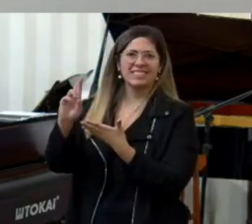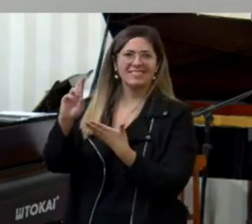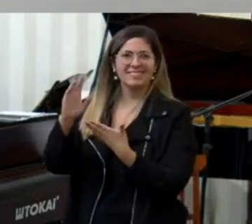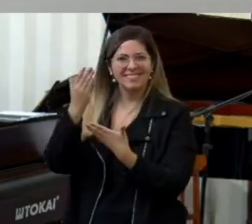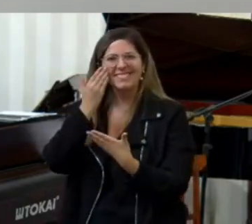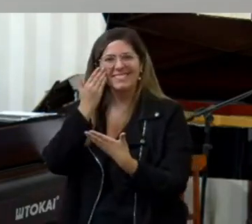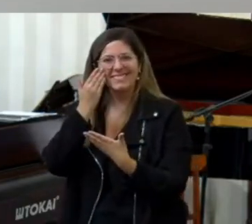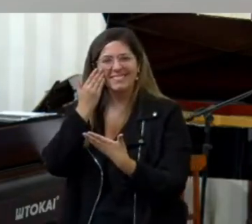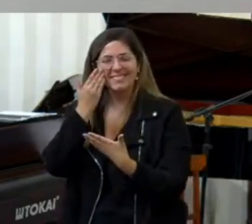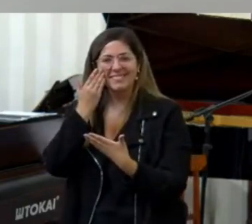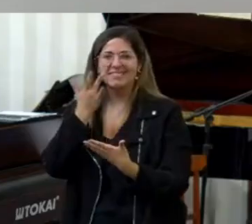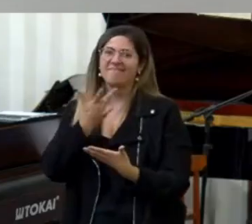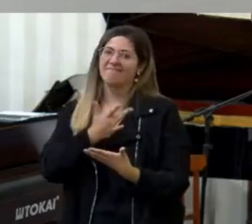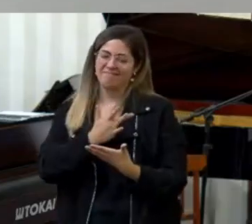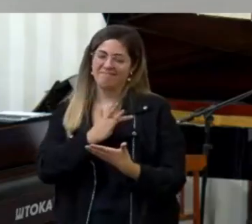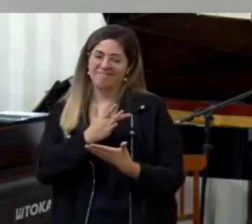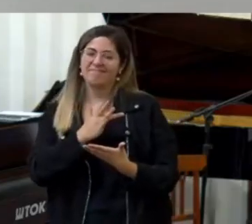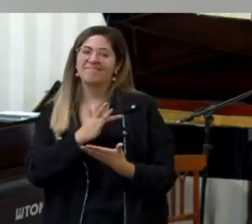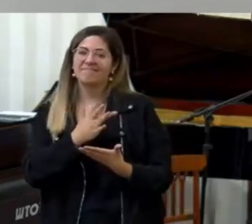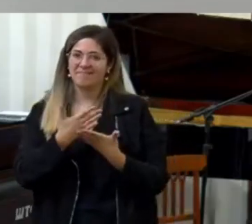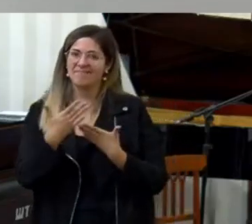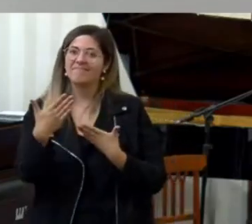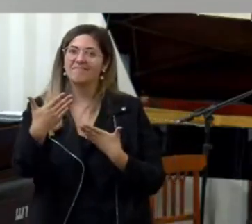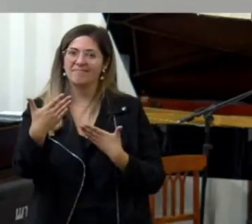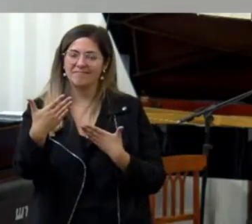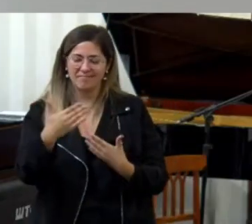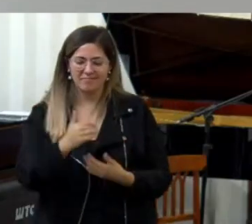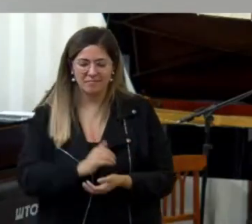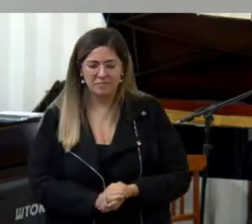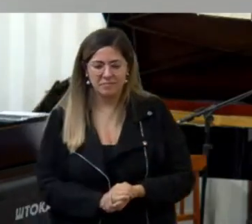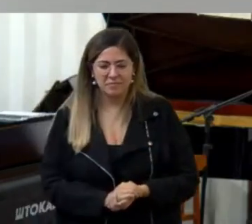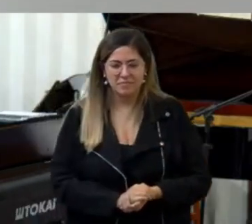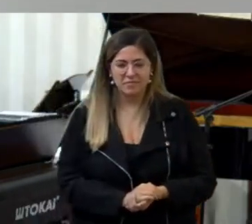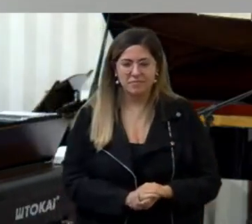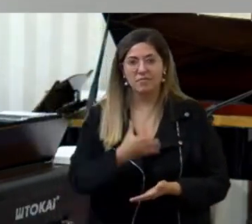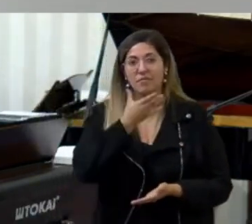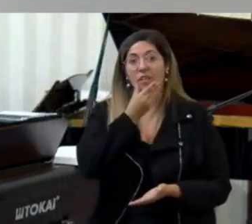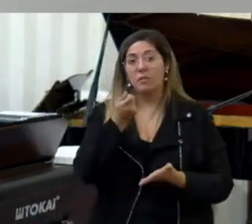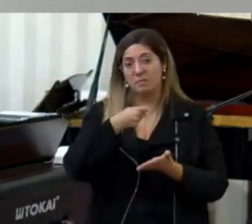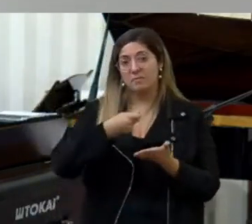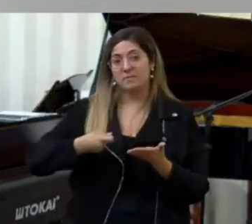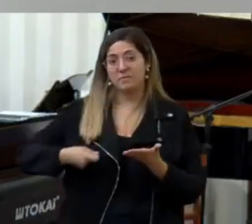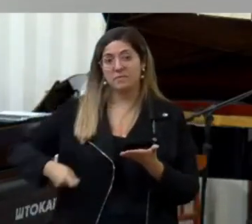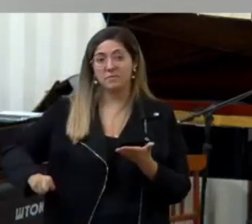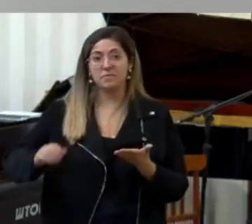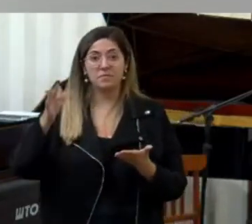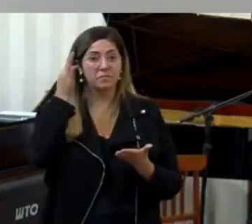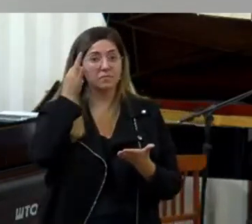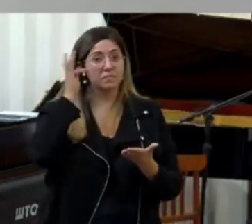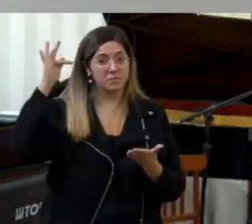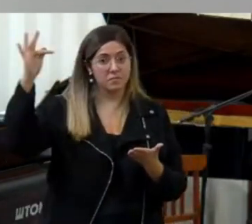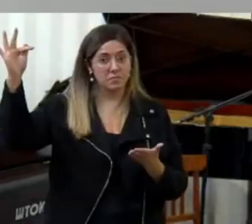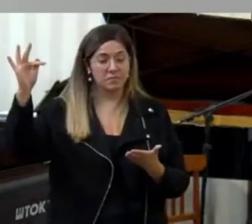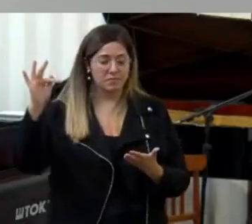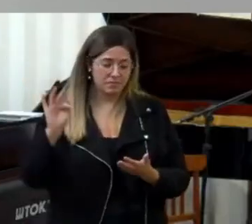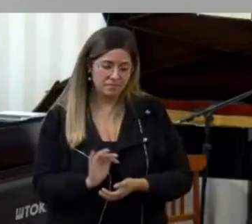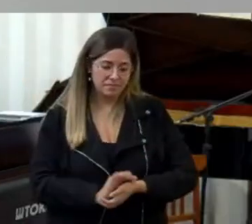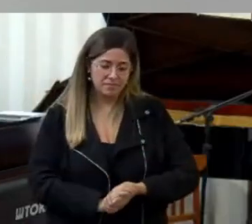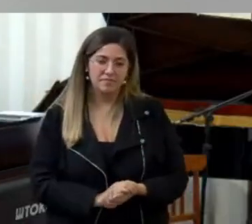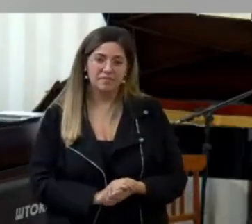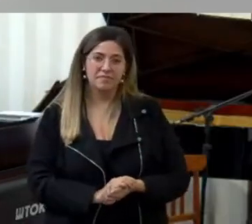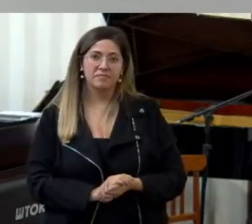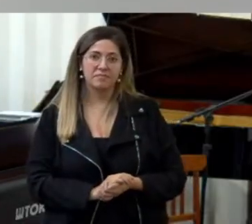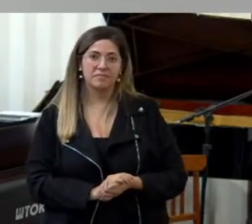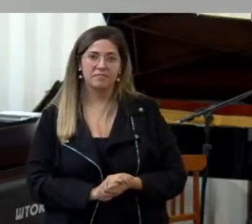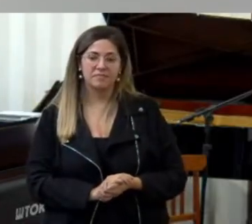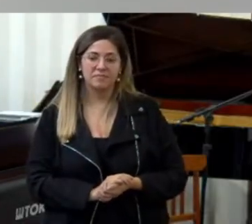estudos sobre a piedade, mas a piedade começa ali. E Tim Keller, num livro muito conhecido, talvez alguns de nós já tenham lido